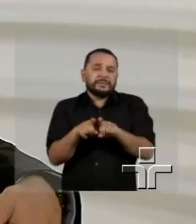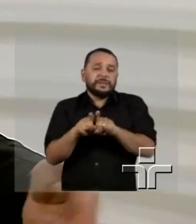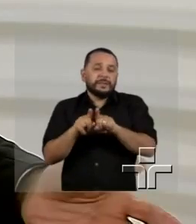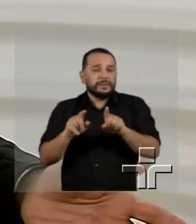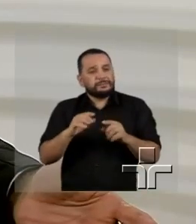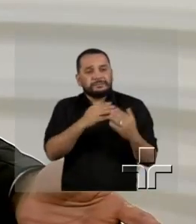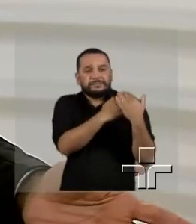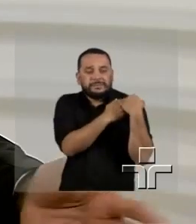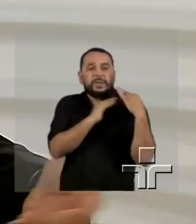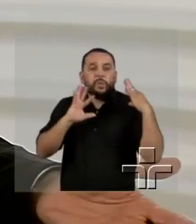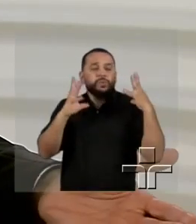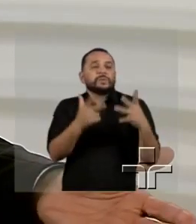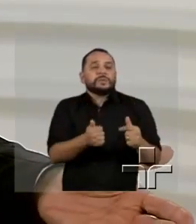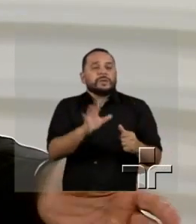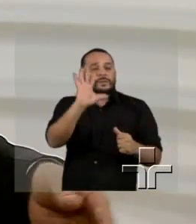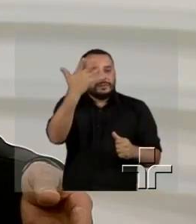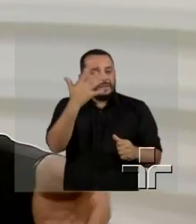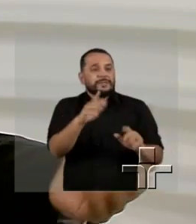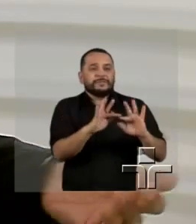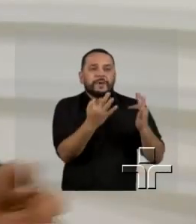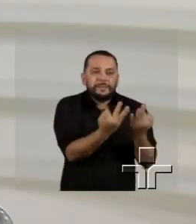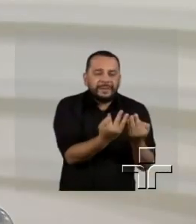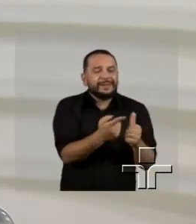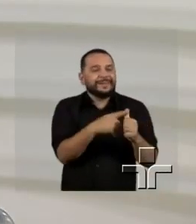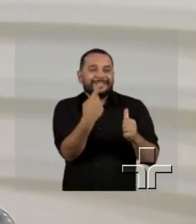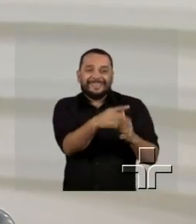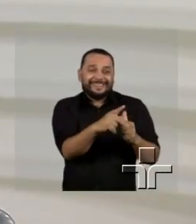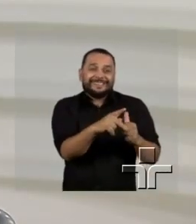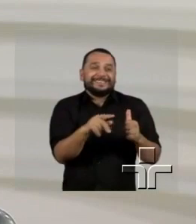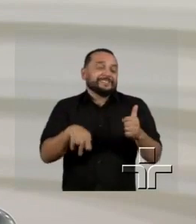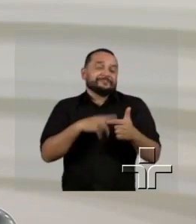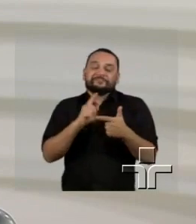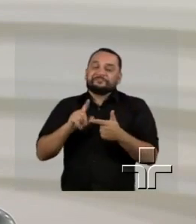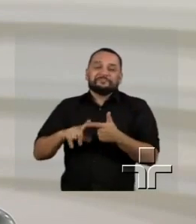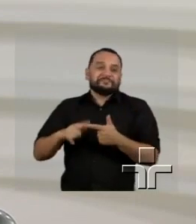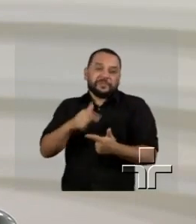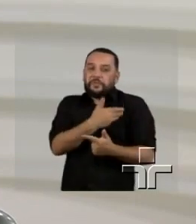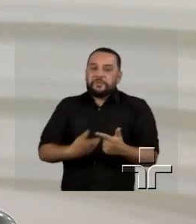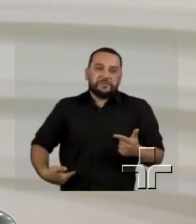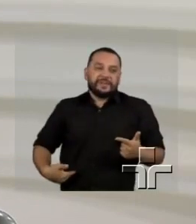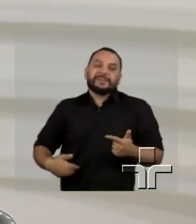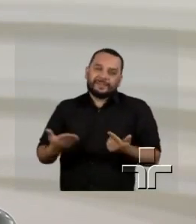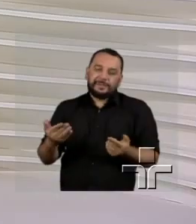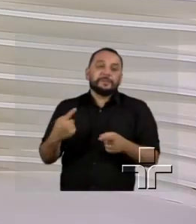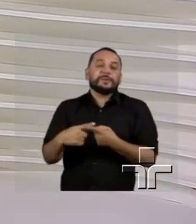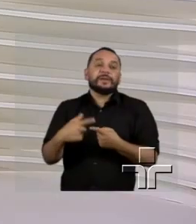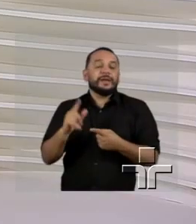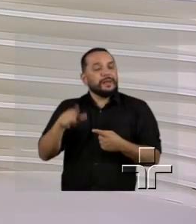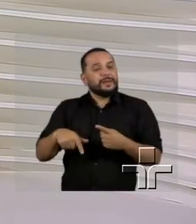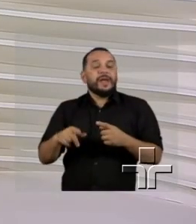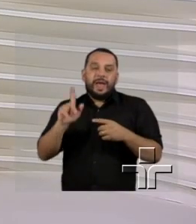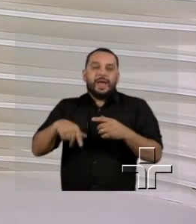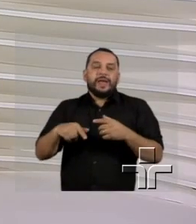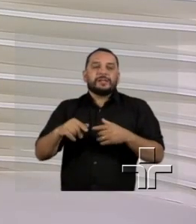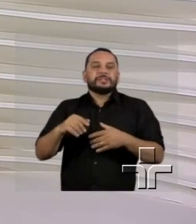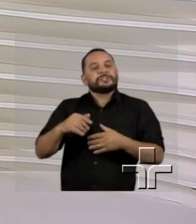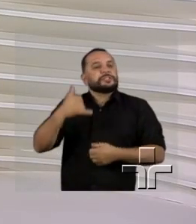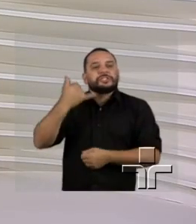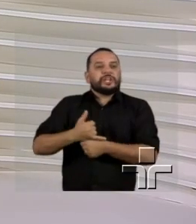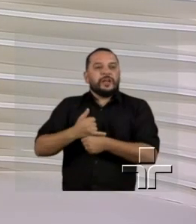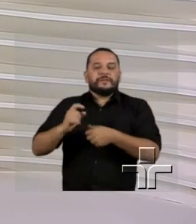ligado ao senhor Olavo de Carvalho. E agora um outro companheiro do senhor também entra na alça de tiro, o general Rego Barros,